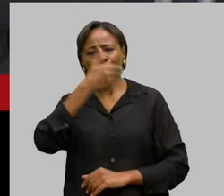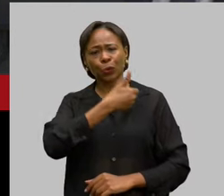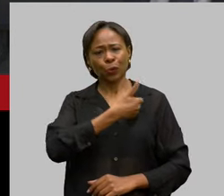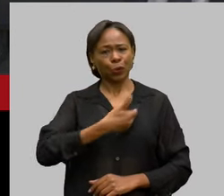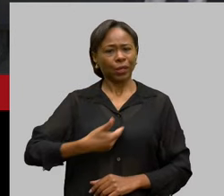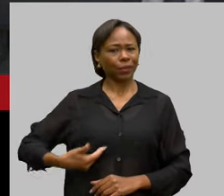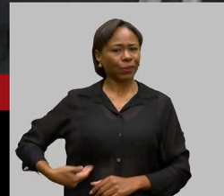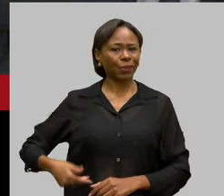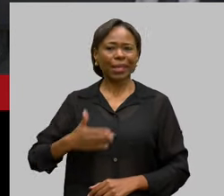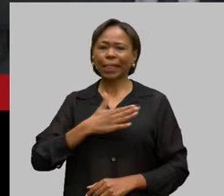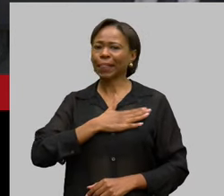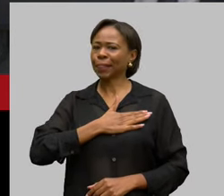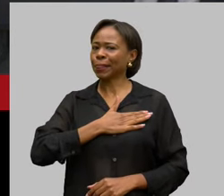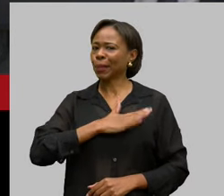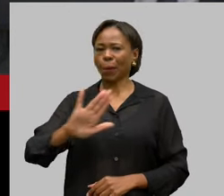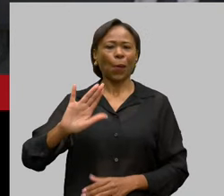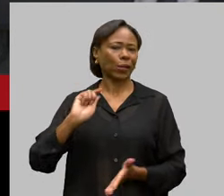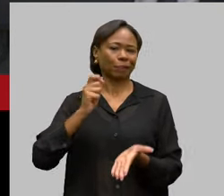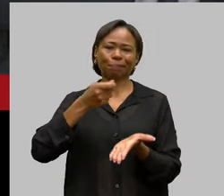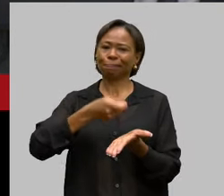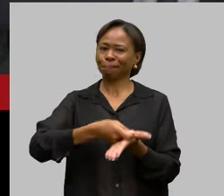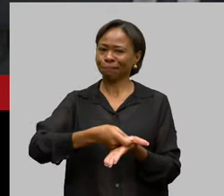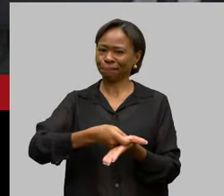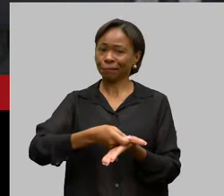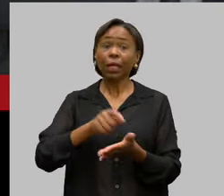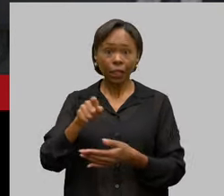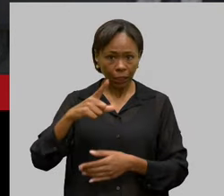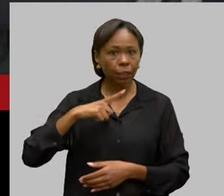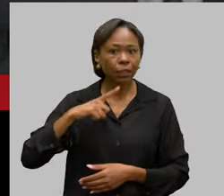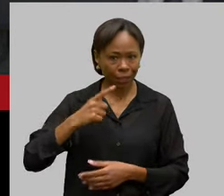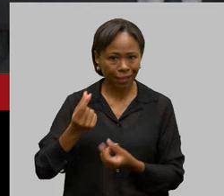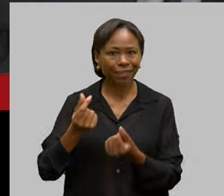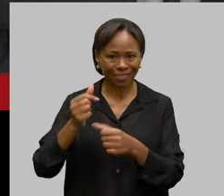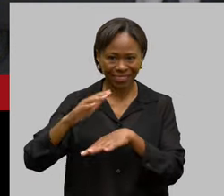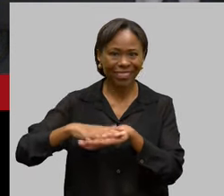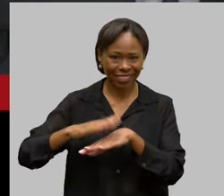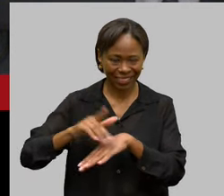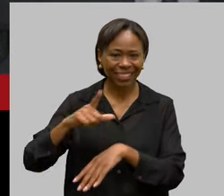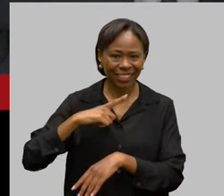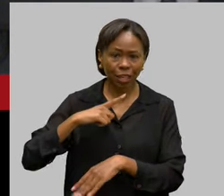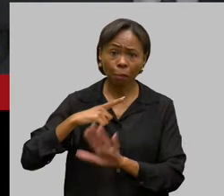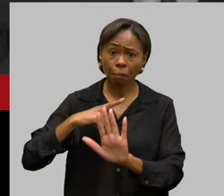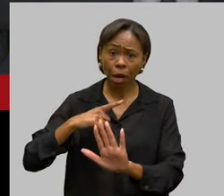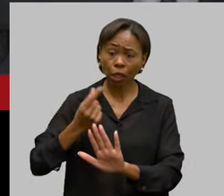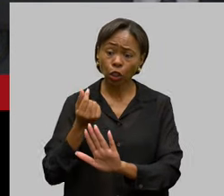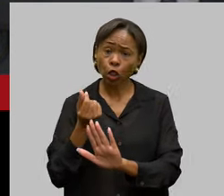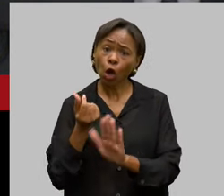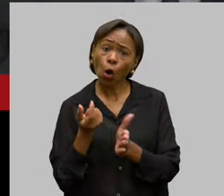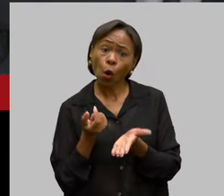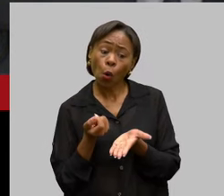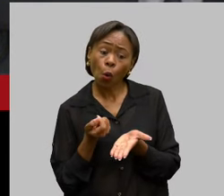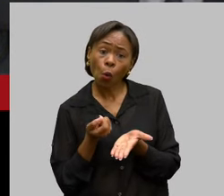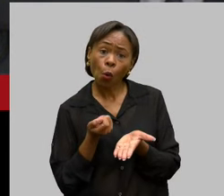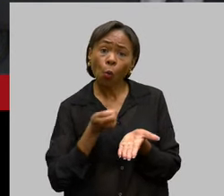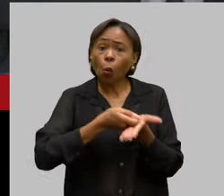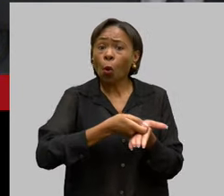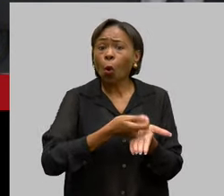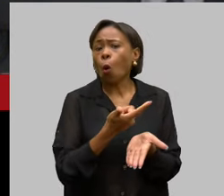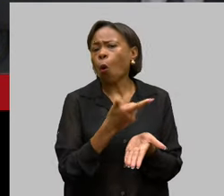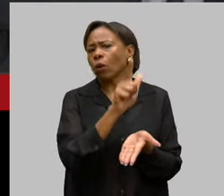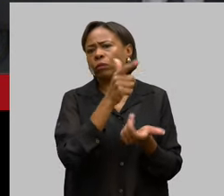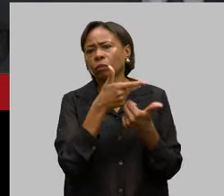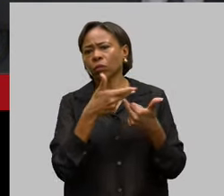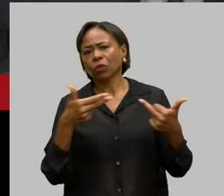de pagar eles têm recurso Mas eles usam para outra coisa depois fazem aqueles famigerados